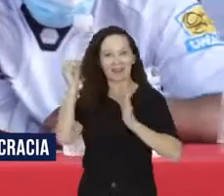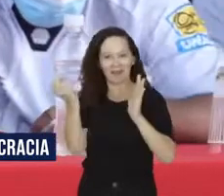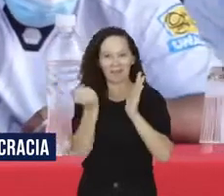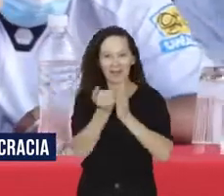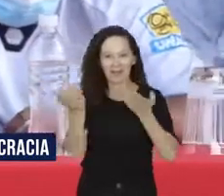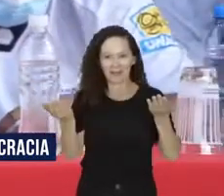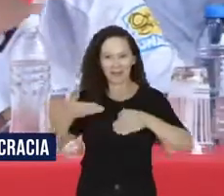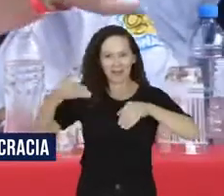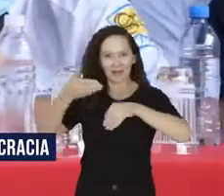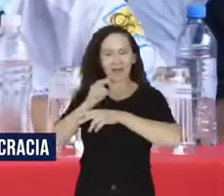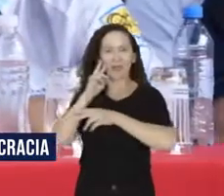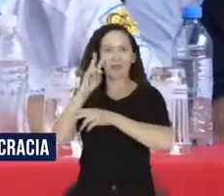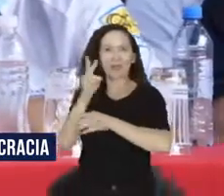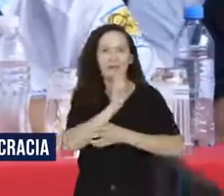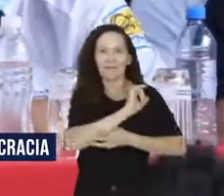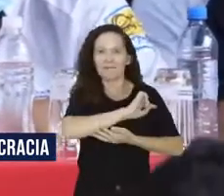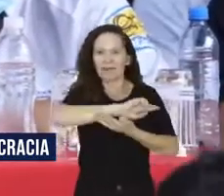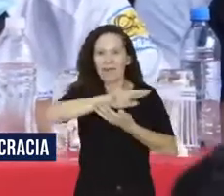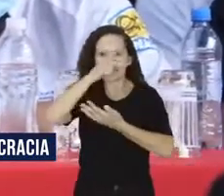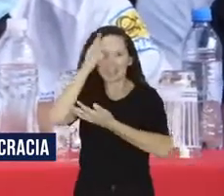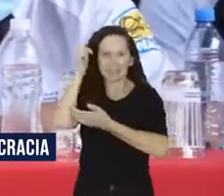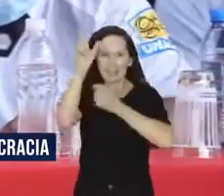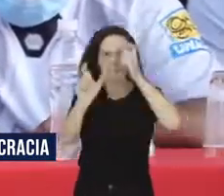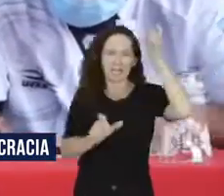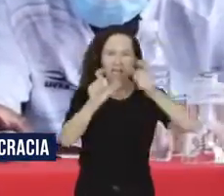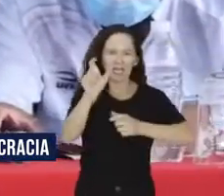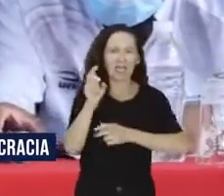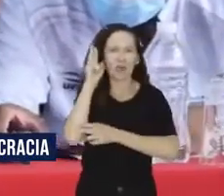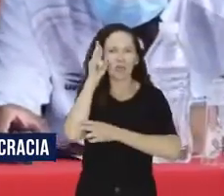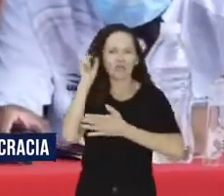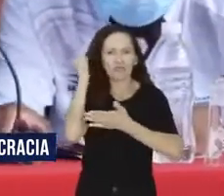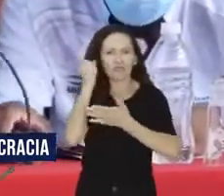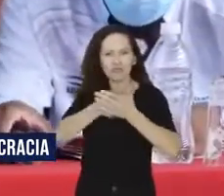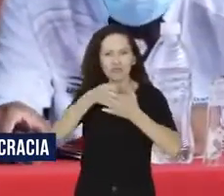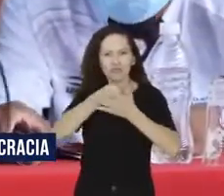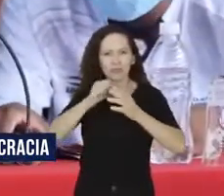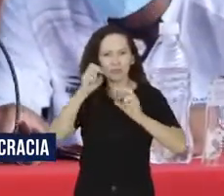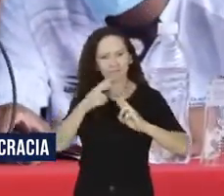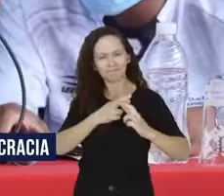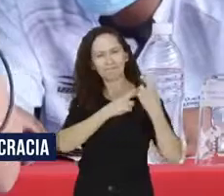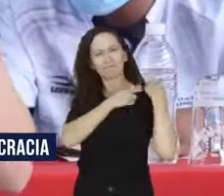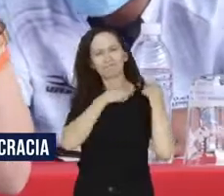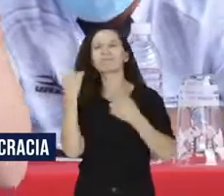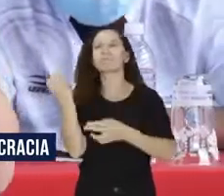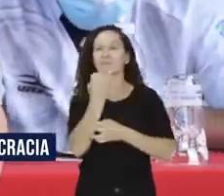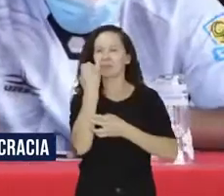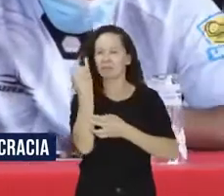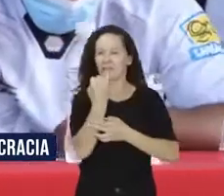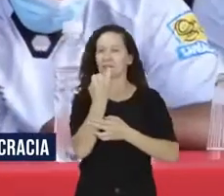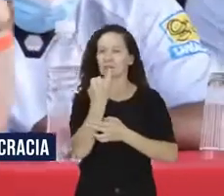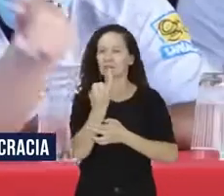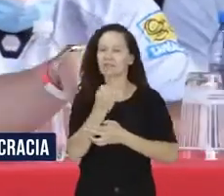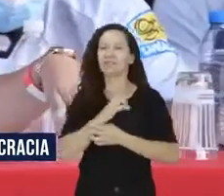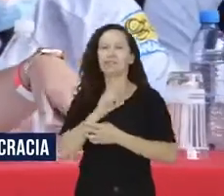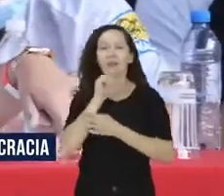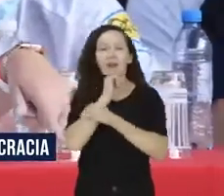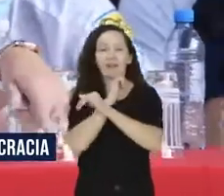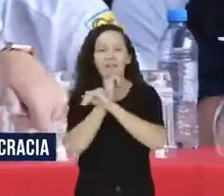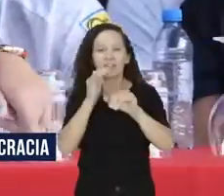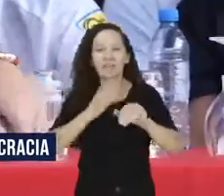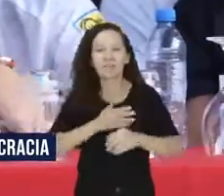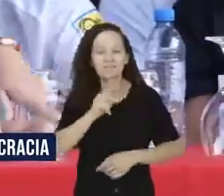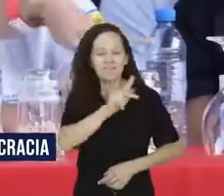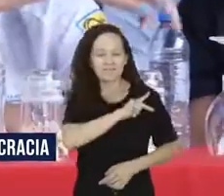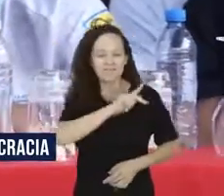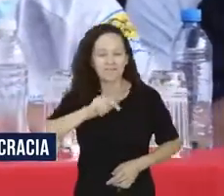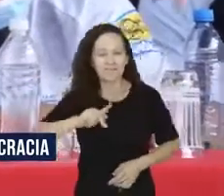pessoas assim, a gente vê uma história de luta e representatividade muito grande. E eu queria dizer que o meu presidente, ele vem na quebrada falar